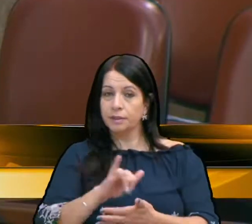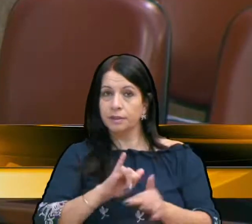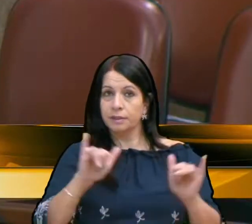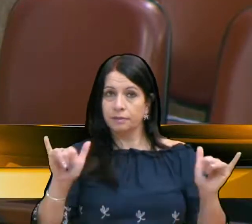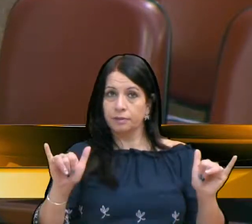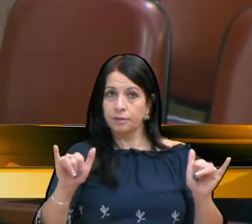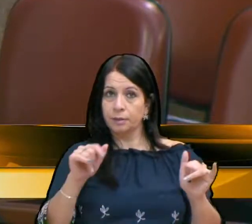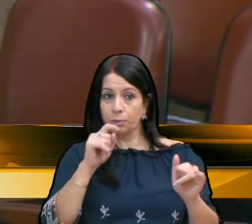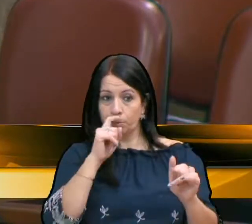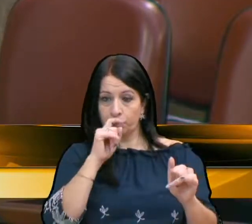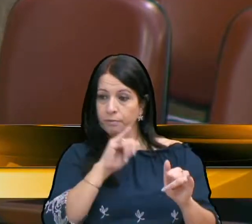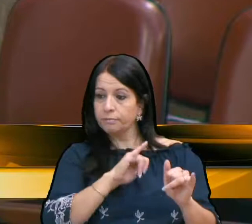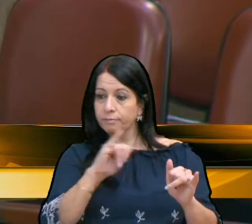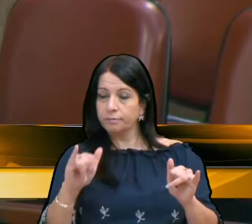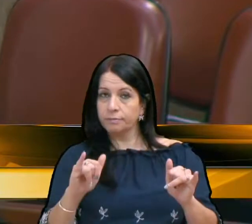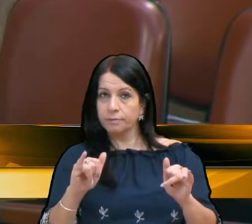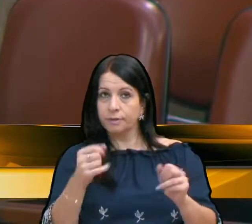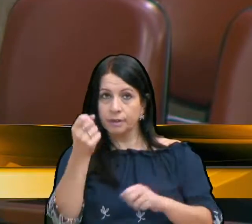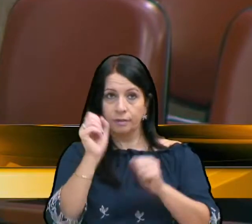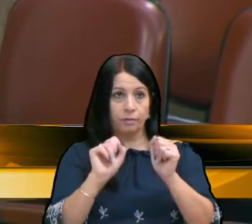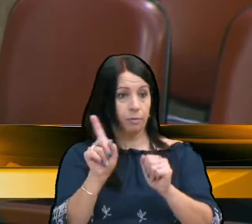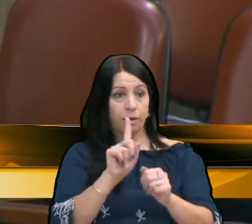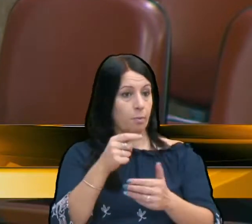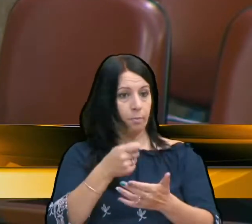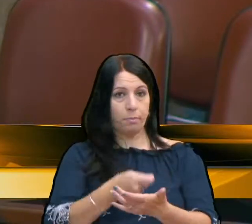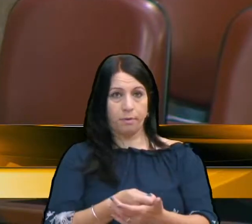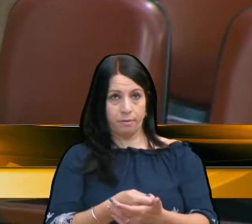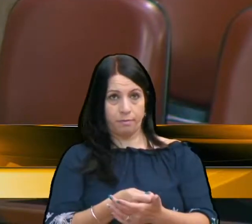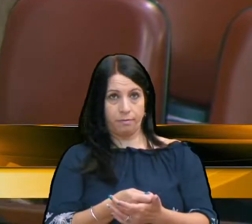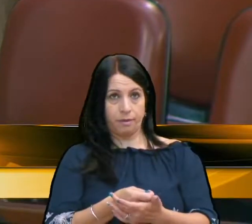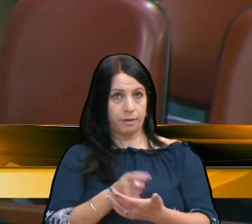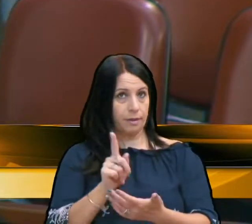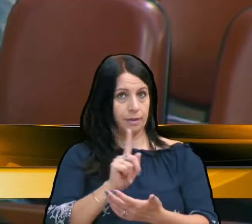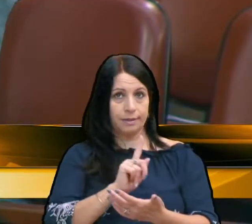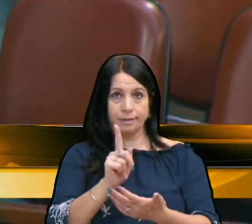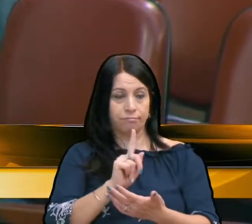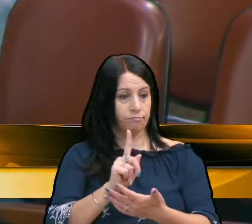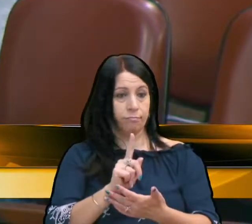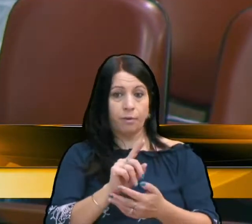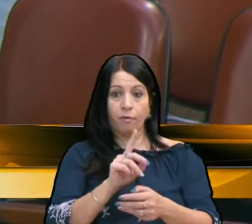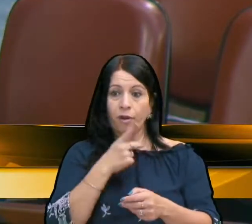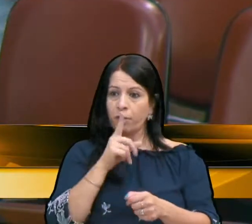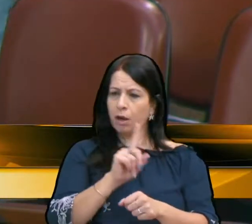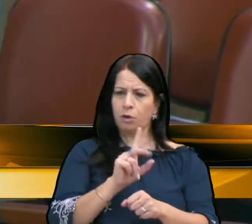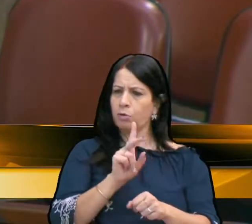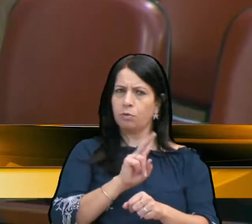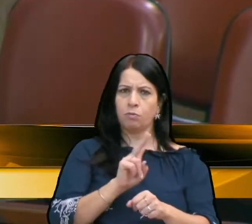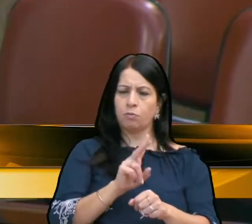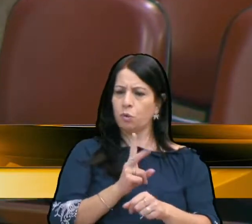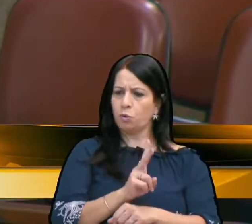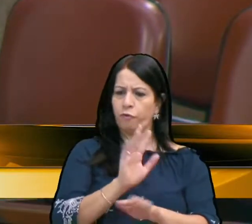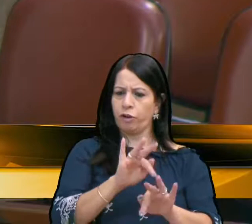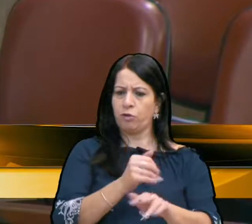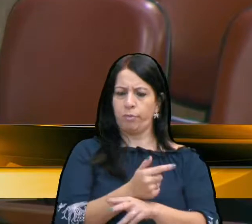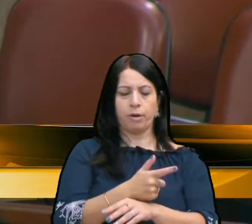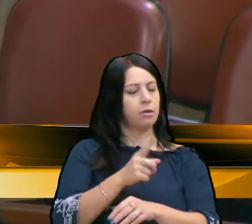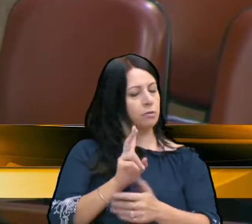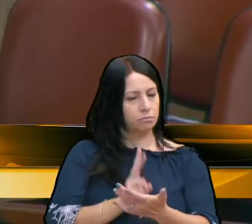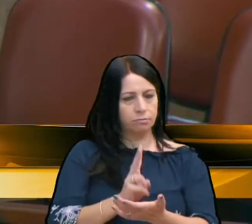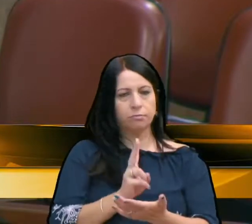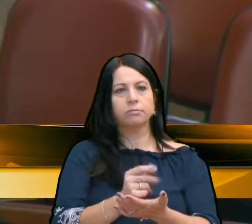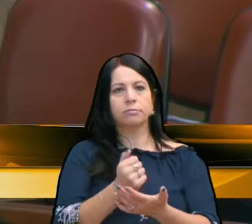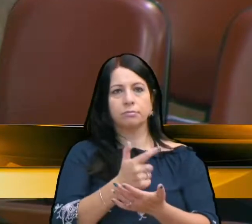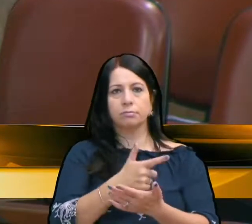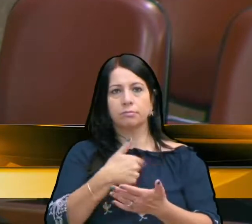ó, o pai mandou dizer que a firma não pagou. E isto não era impedimento para continuar levando